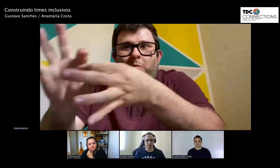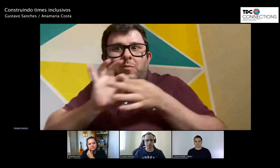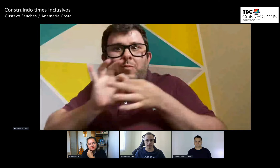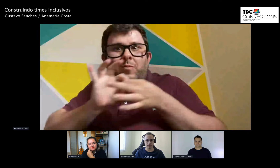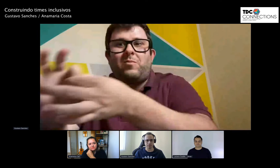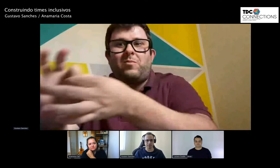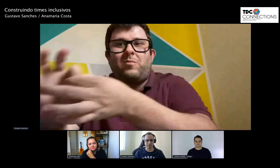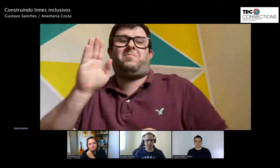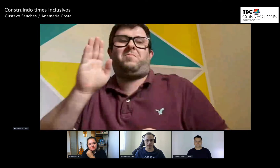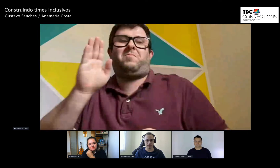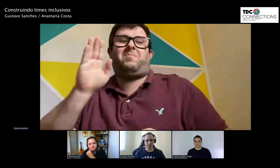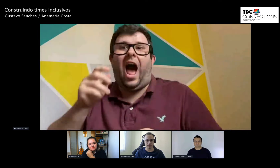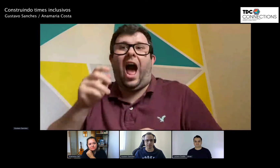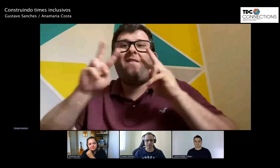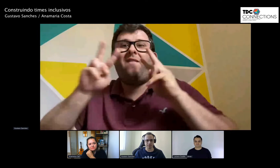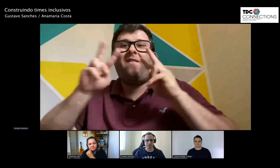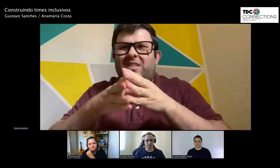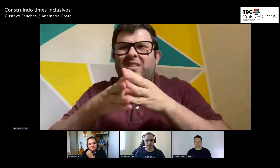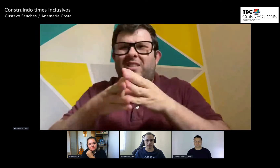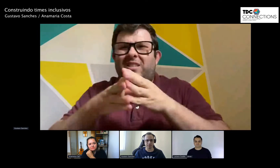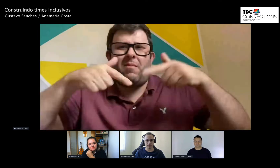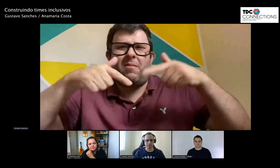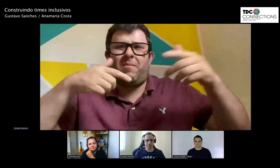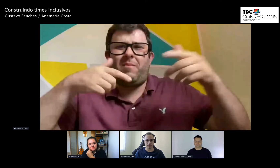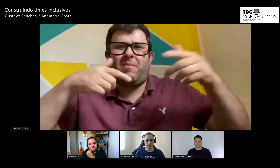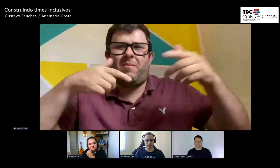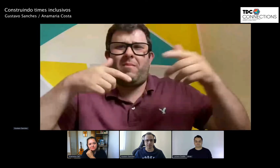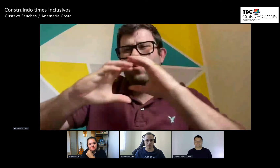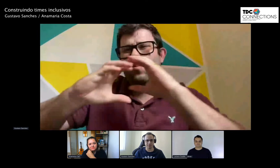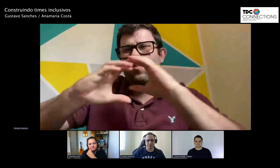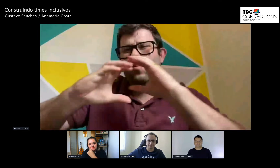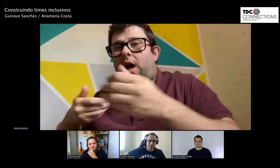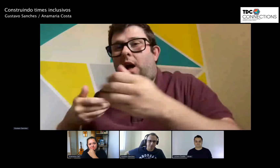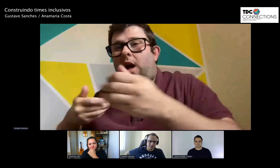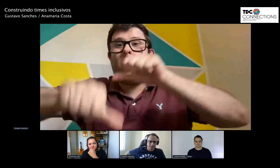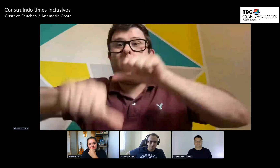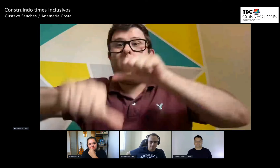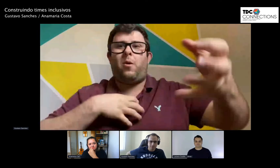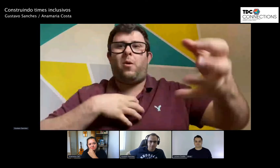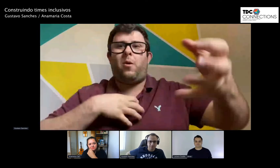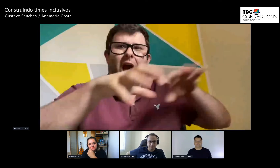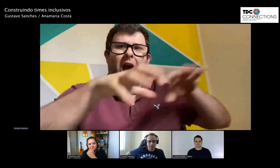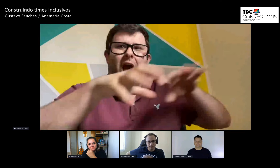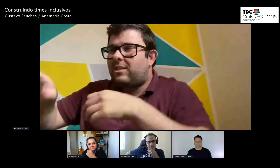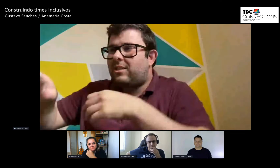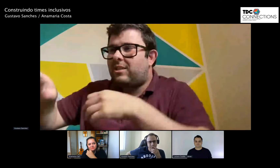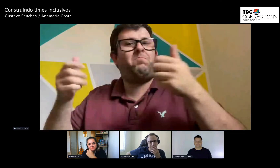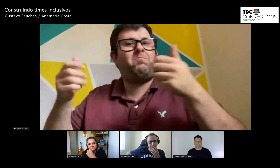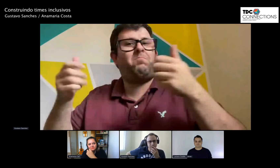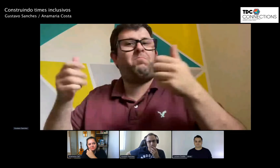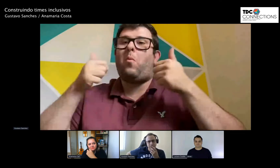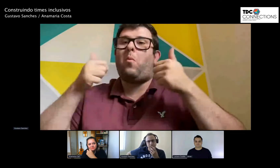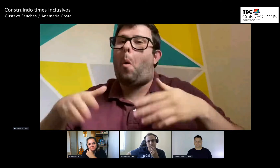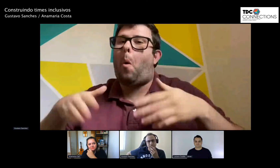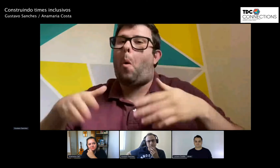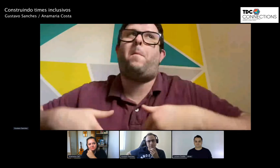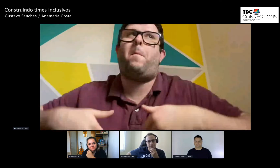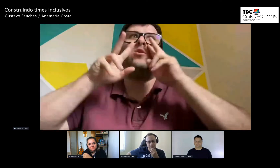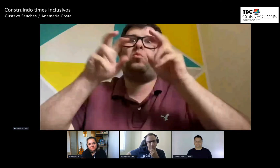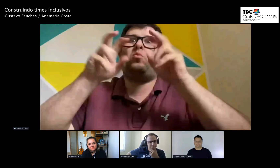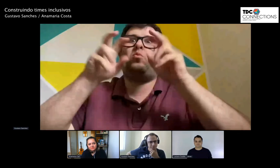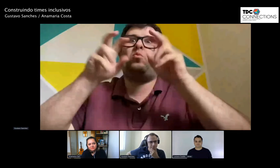autista, e todos unidos, todos juntos, trocando muitas ideias, muitas experiências na comunicação,